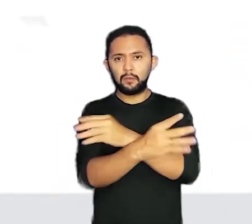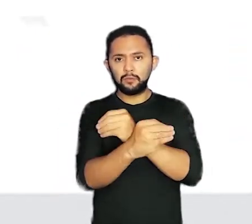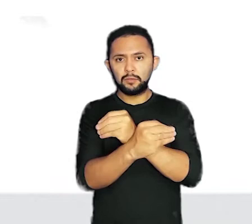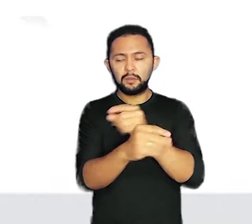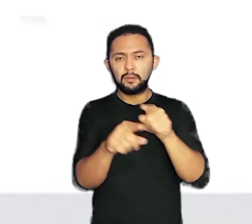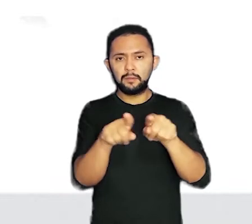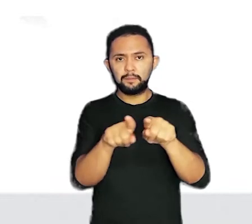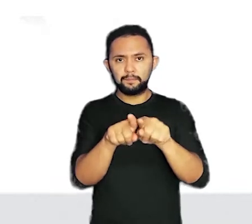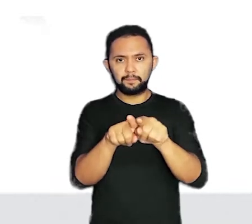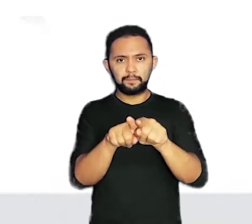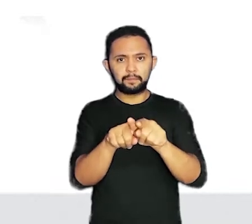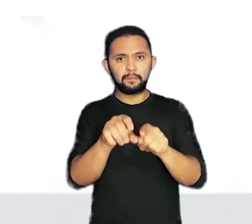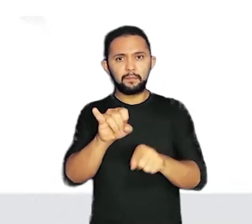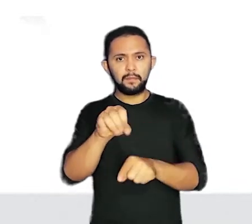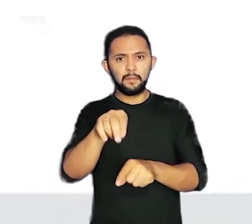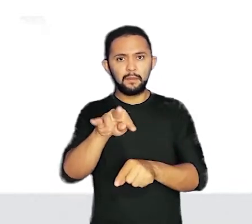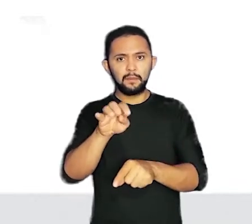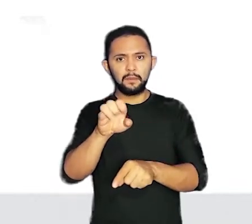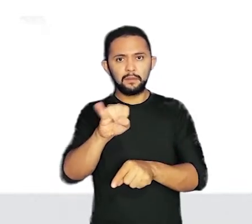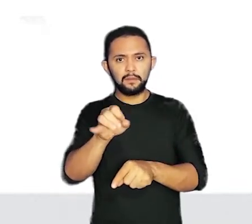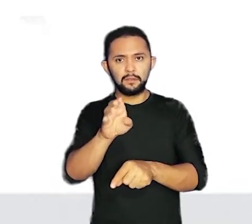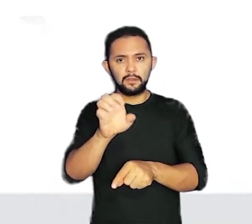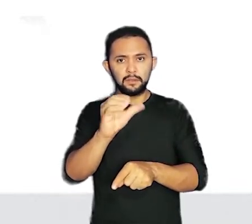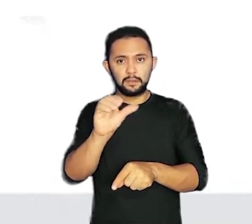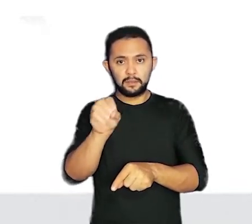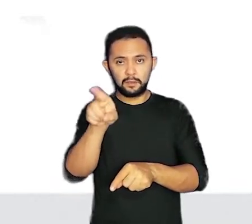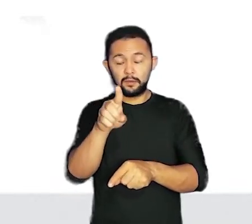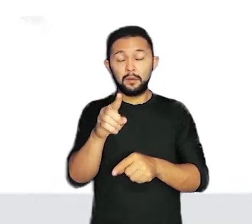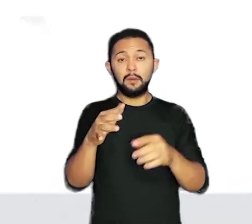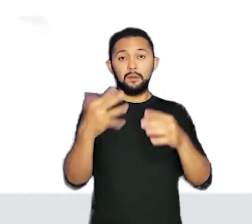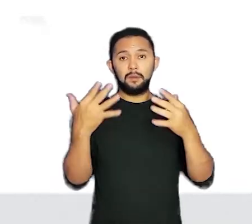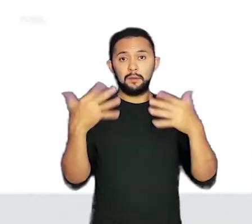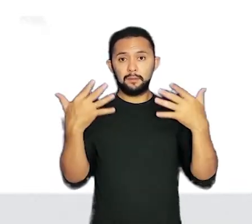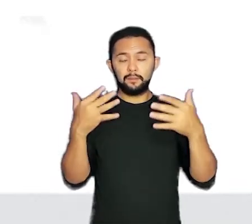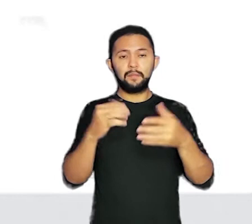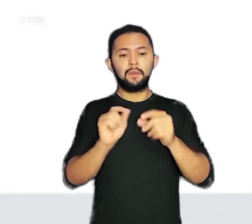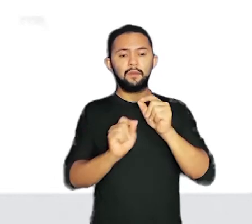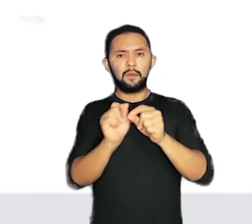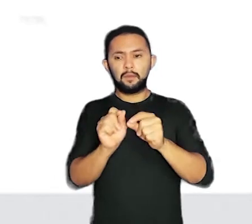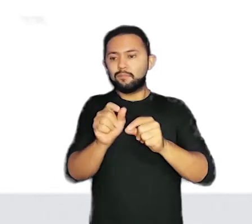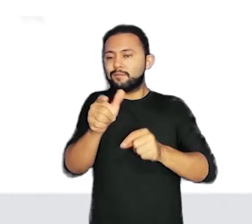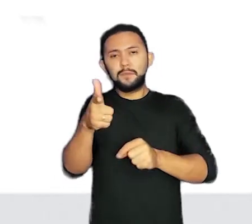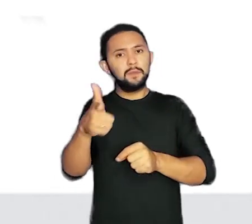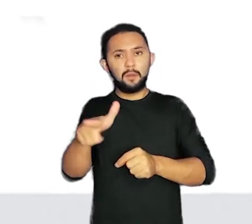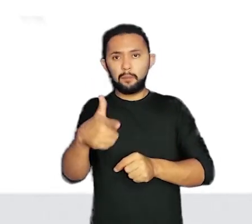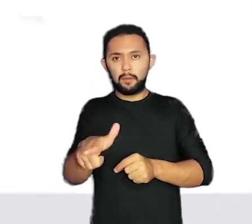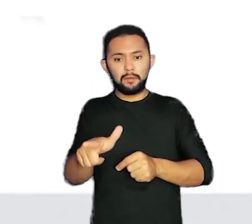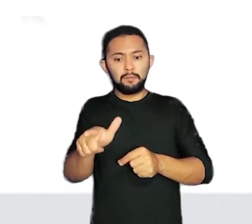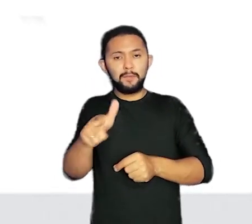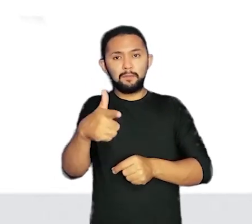de invariáveis, tá? Que são aquelas que não vão sofrer nenhuma variação, nem